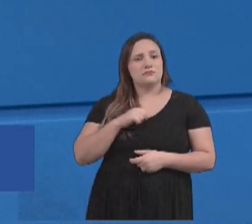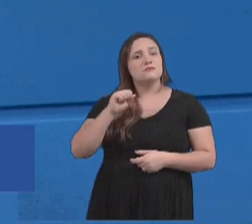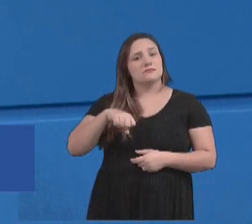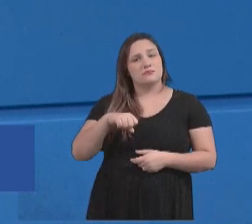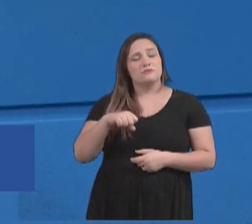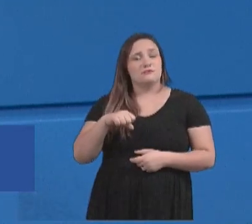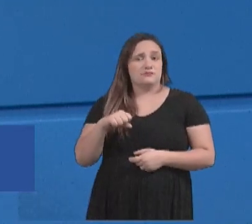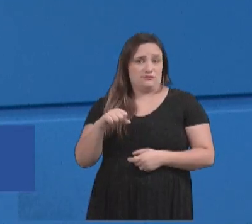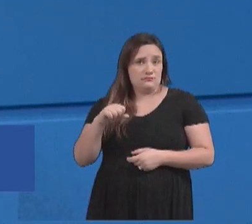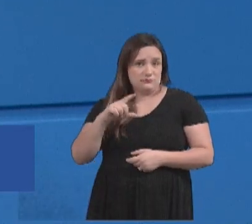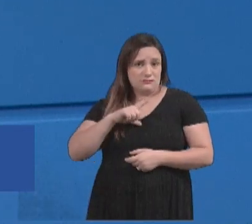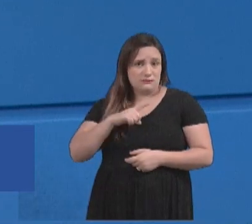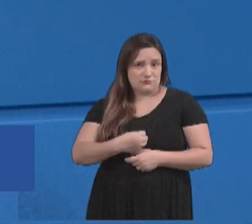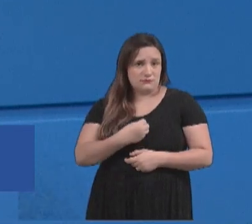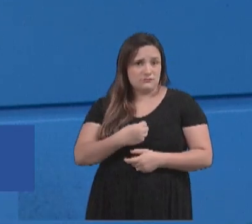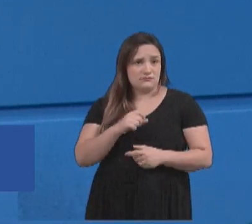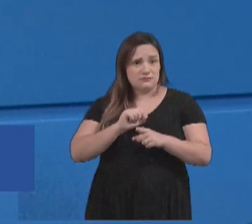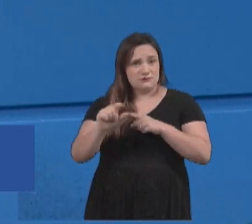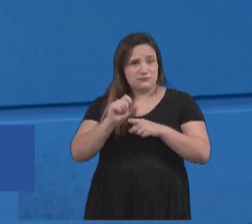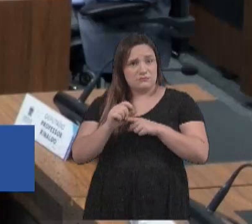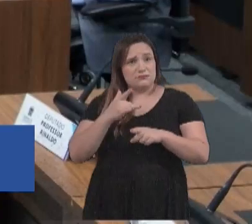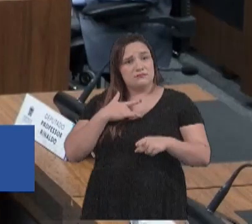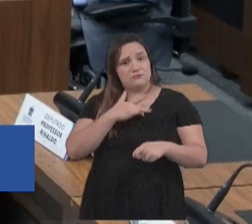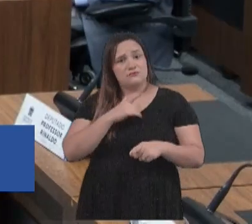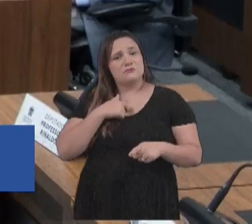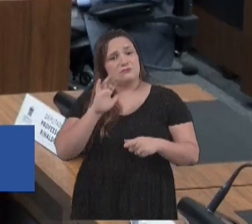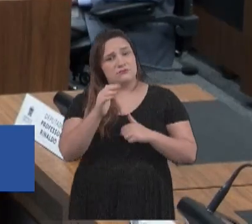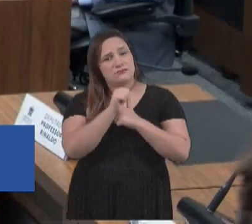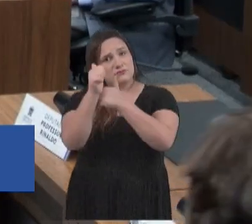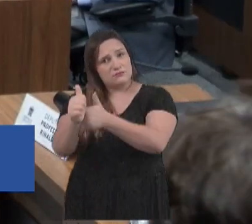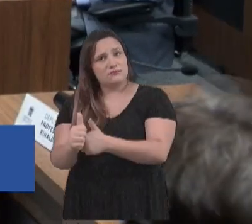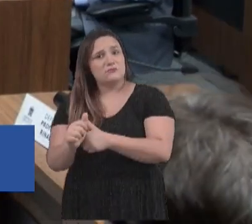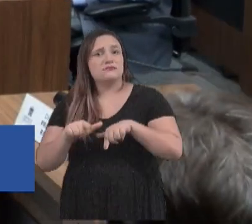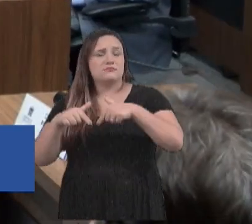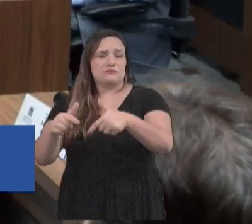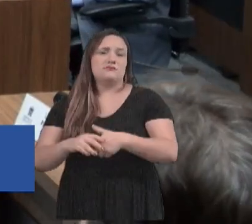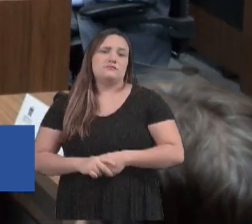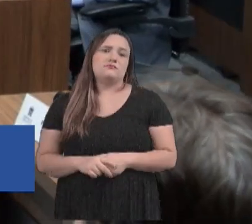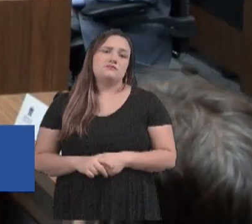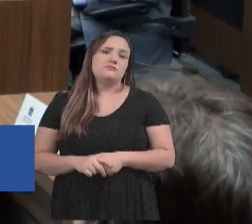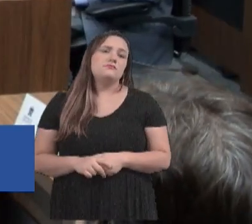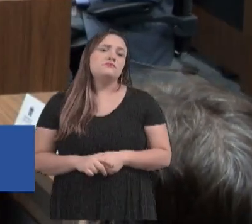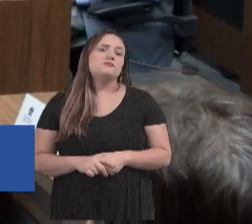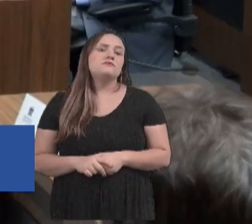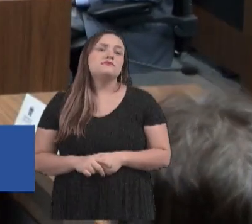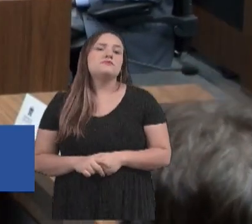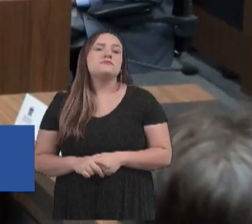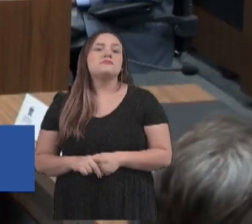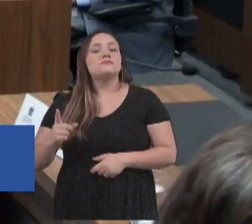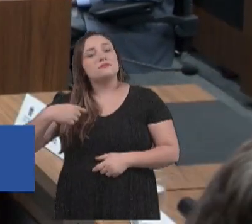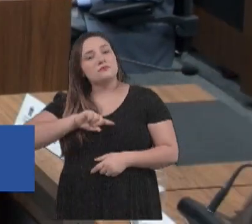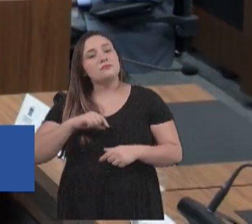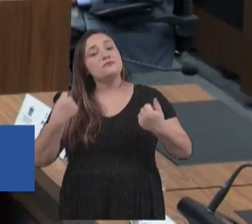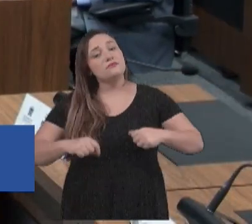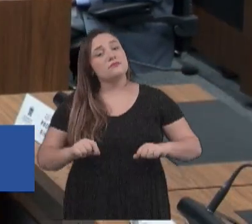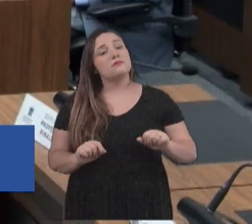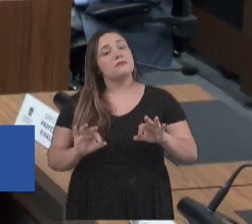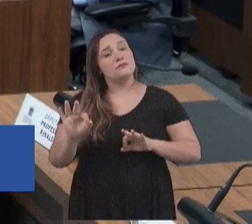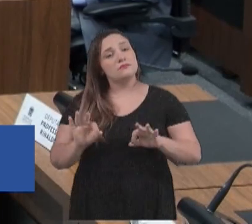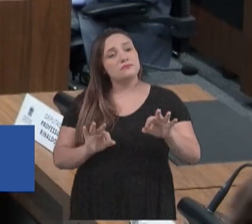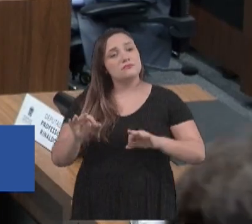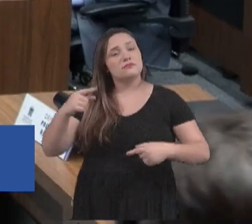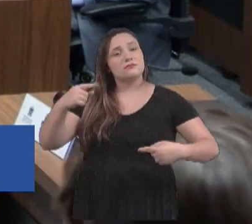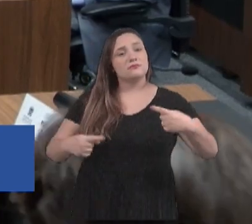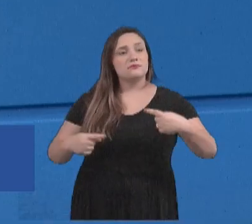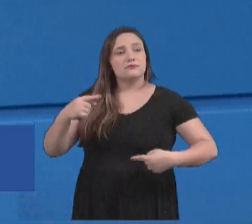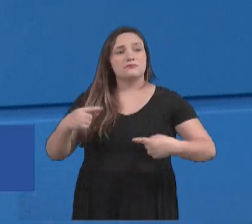da CACEMES e acompanho essa pauta já há algum tempo. E observando aqui, eu falei, olha, eu acho que realmente nós precisamos começar a organizar o